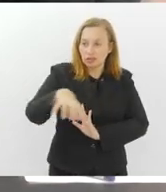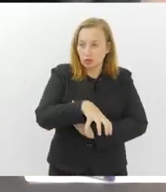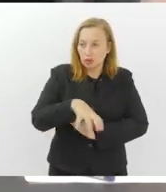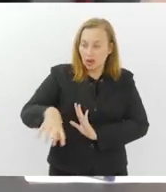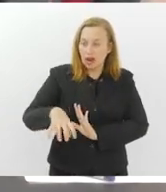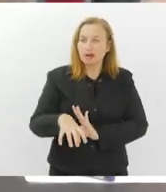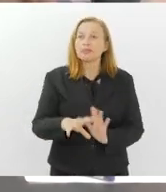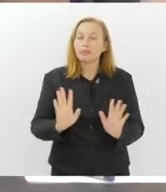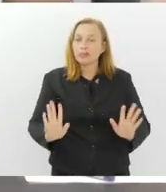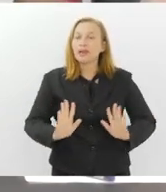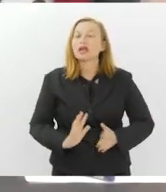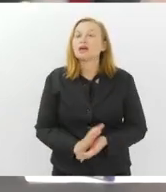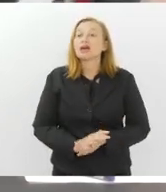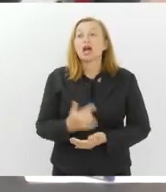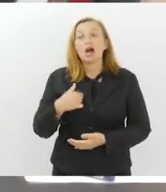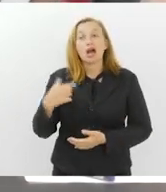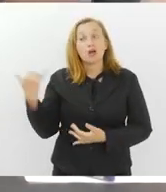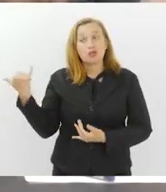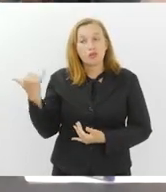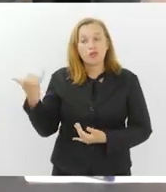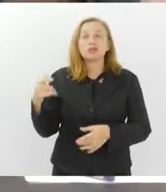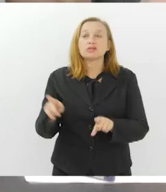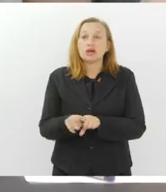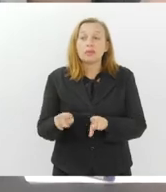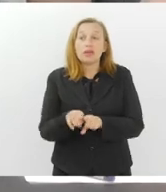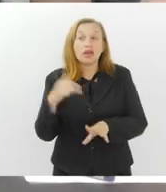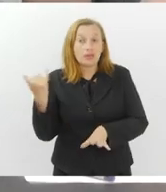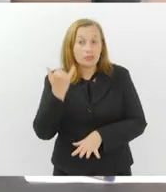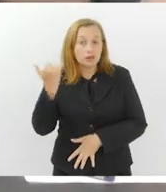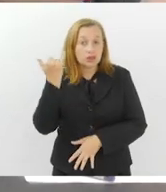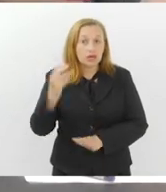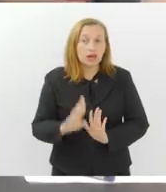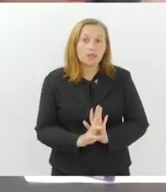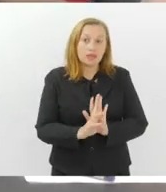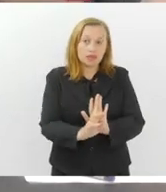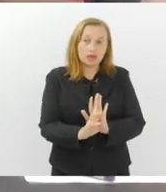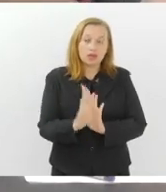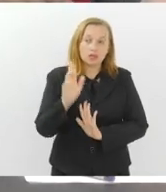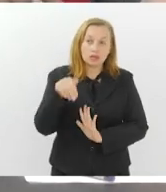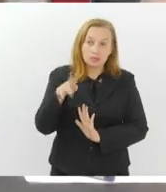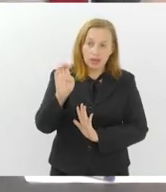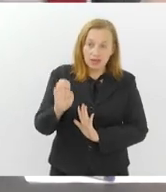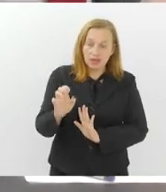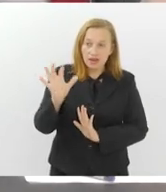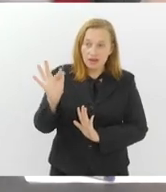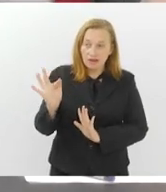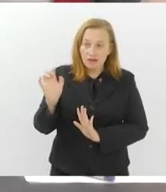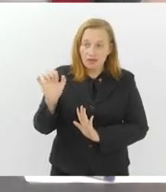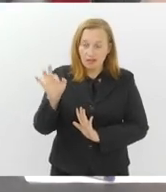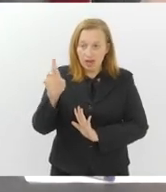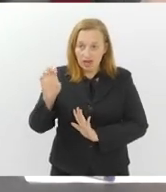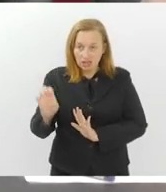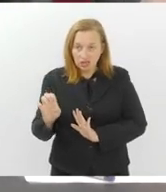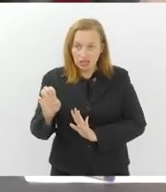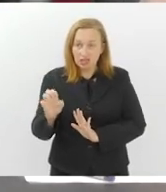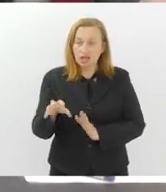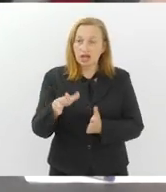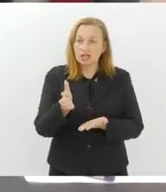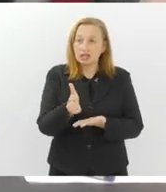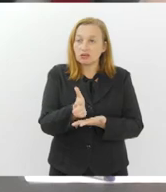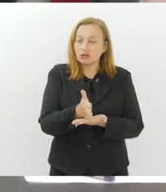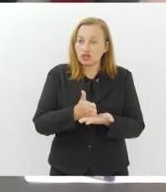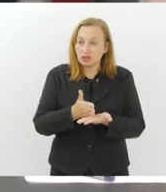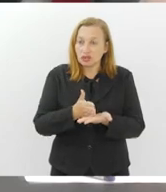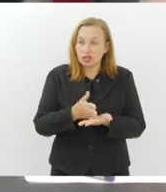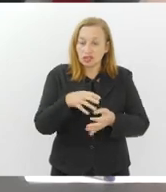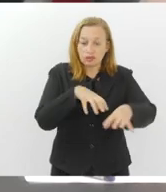E recebi agora a informação também, é importante, ela é representada pela Unimed Ferj, porque de fato é dividida em isso, são regional,